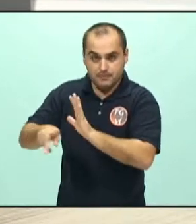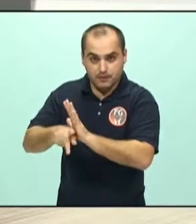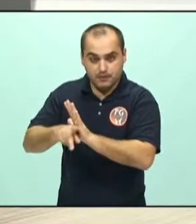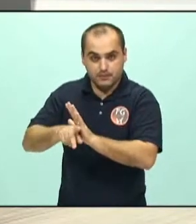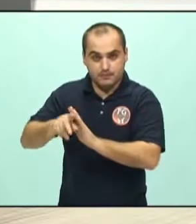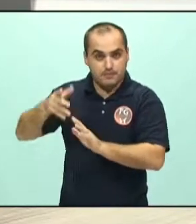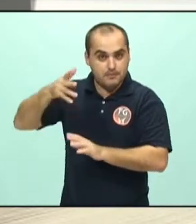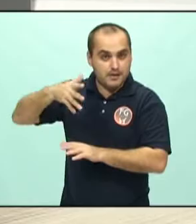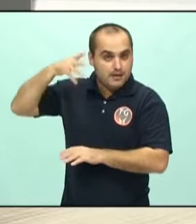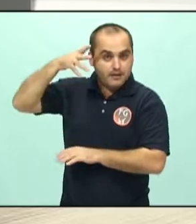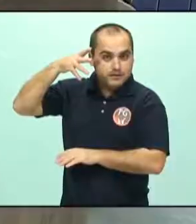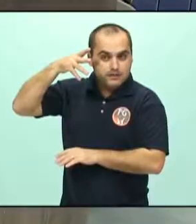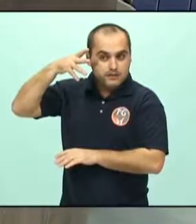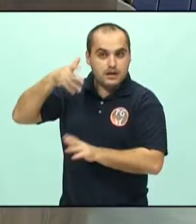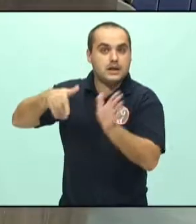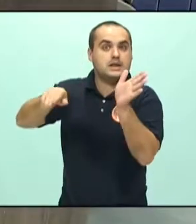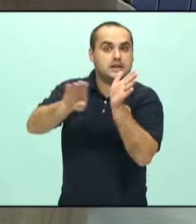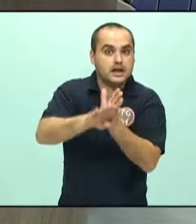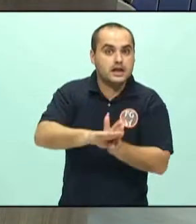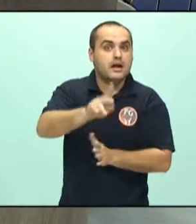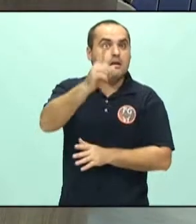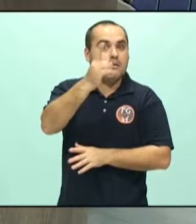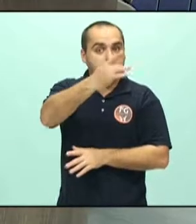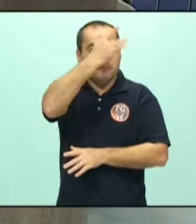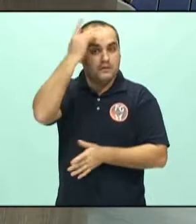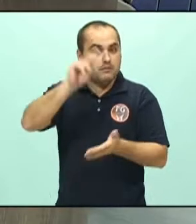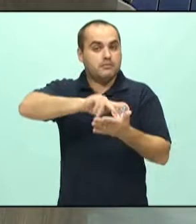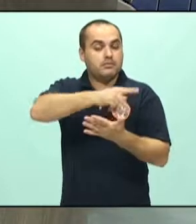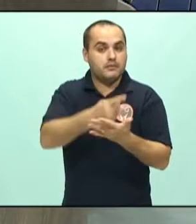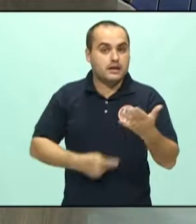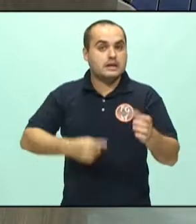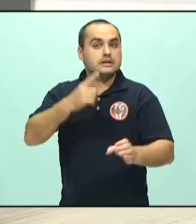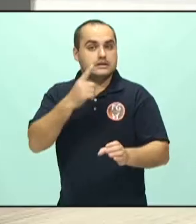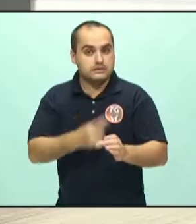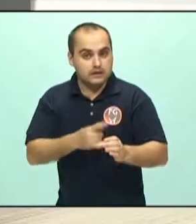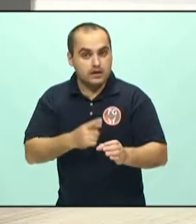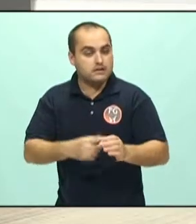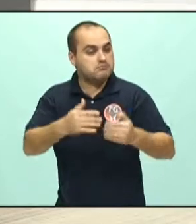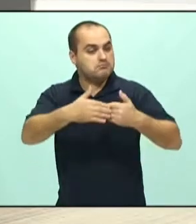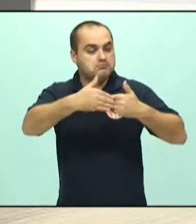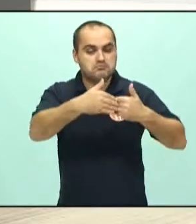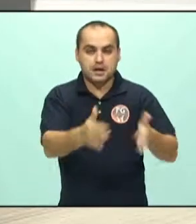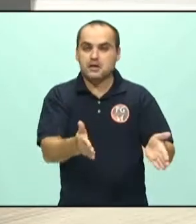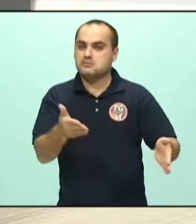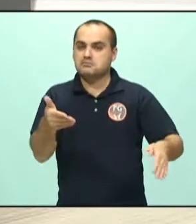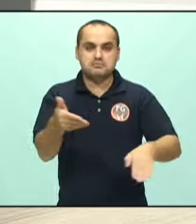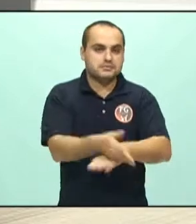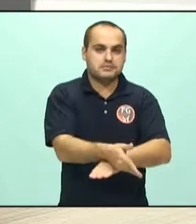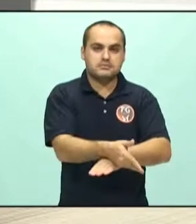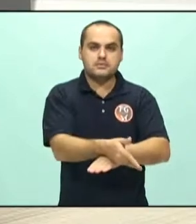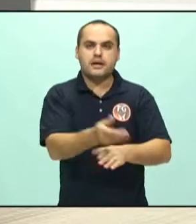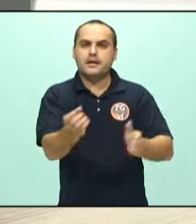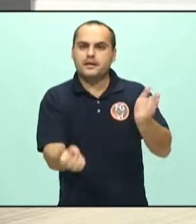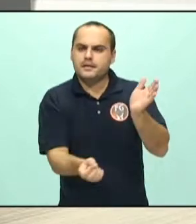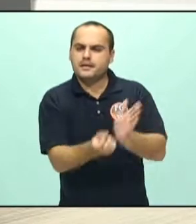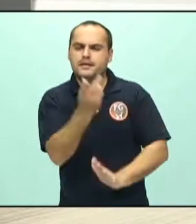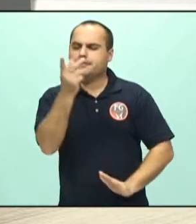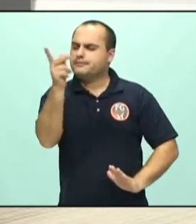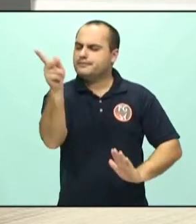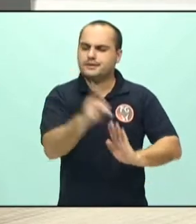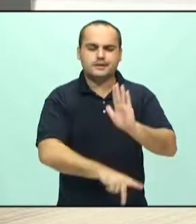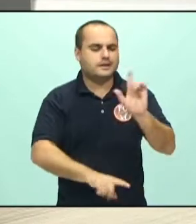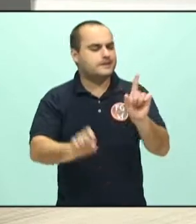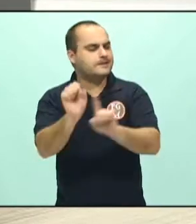e chega um poeta da cidade aberto para participar. Ele faz um projeto social belíssimo,